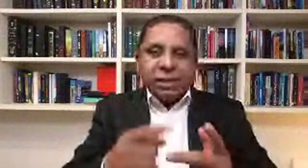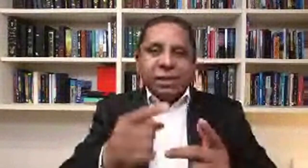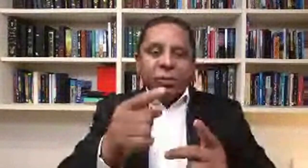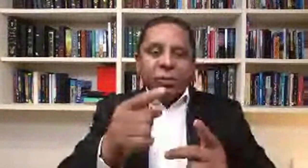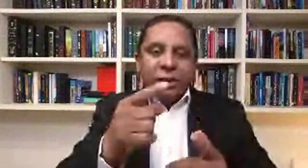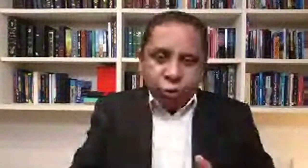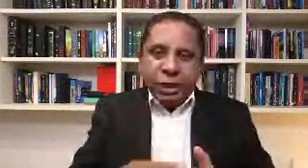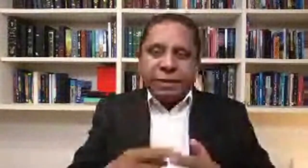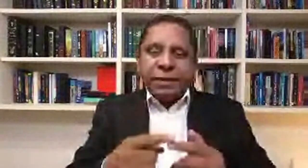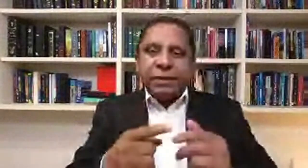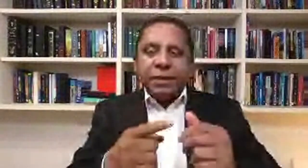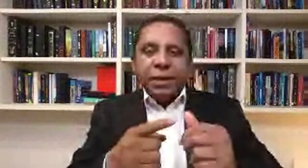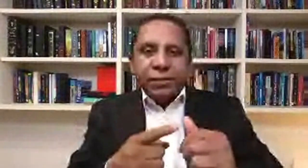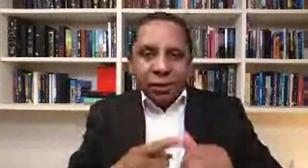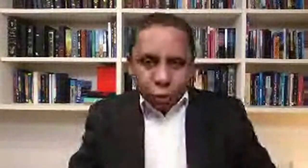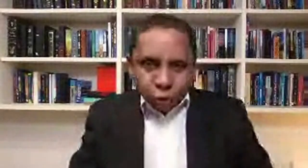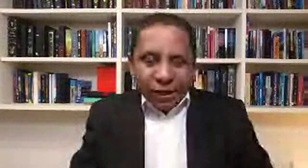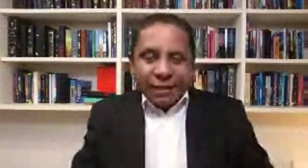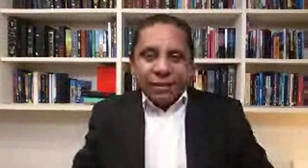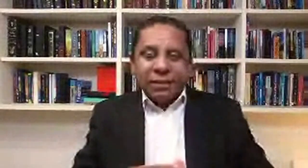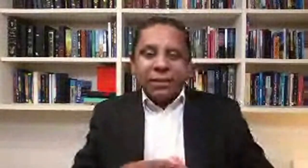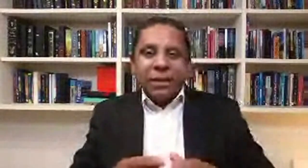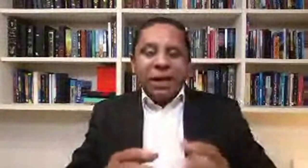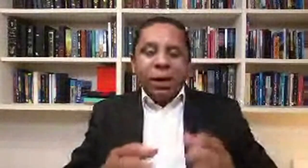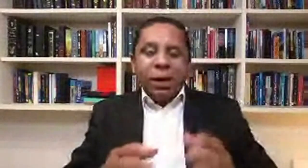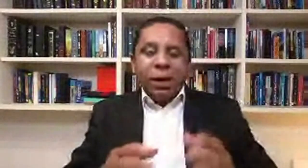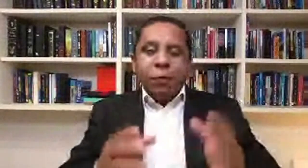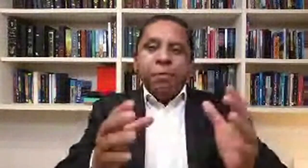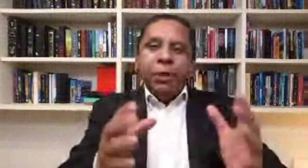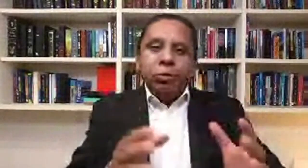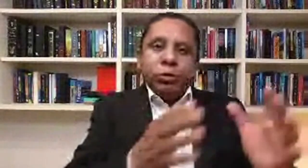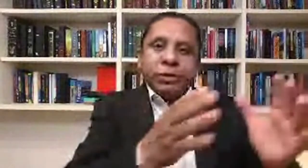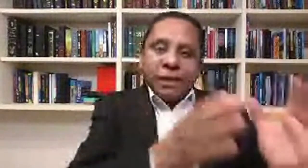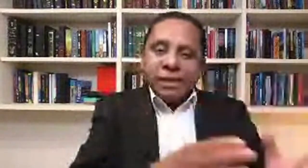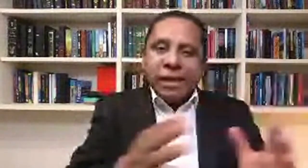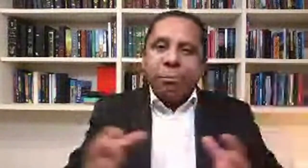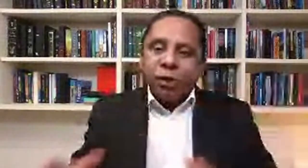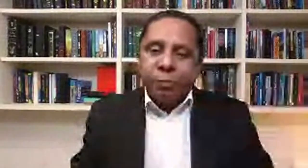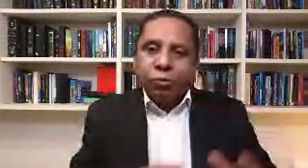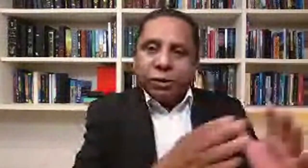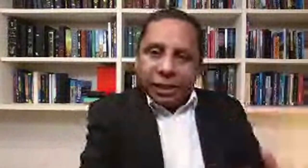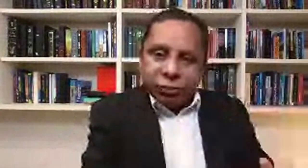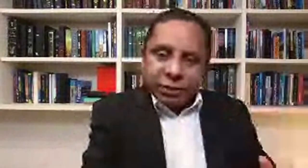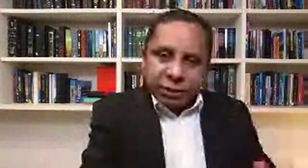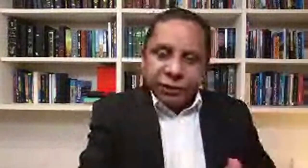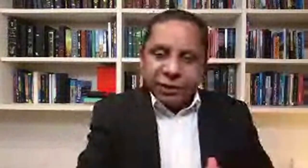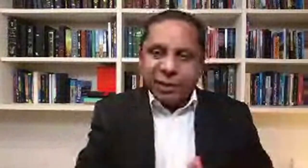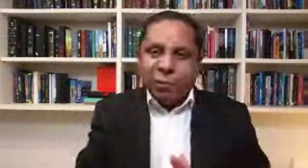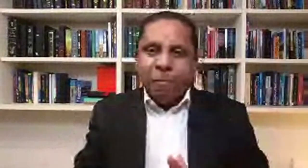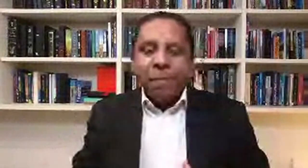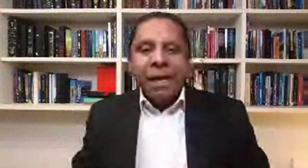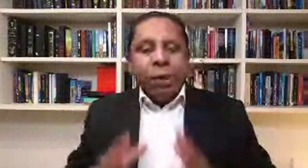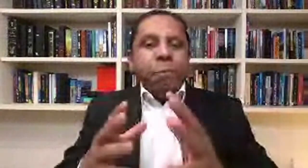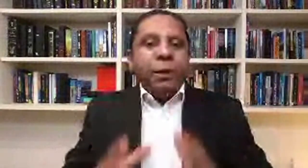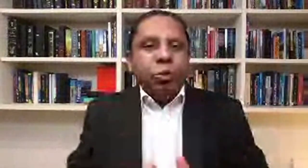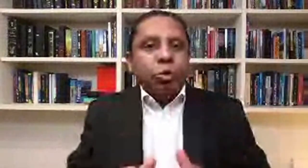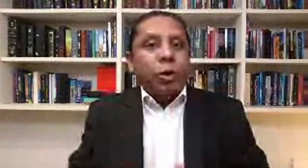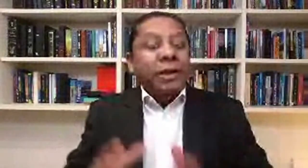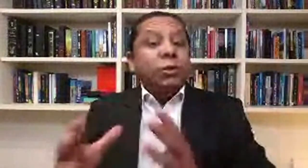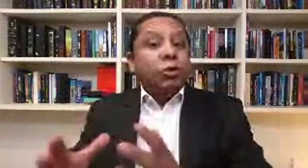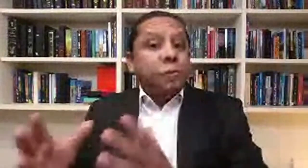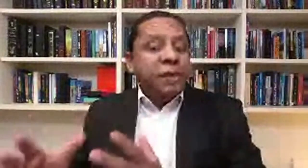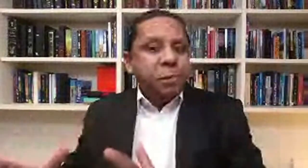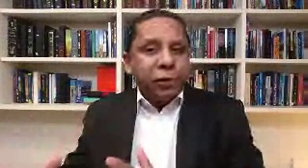Inquisição, indulgências, das cruzadas, é o período dos três tempos e meio de Daniel 7:25, é o período